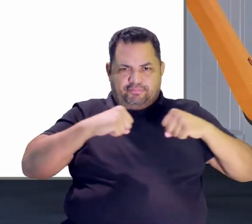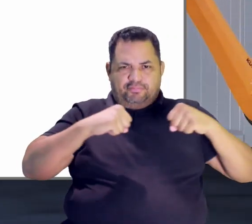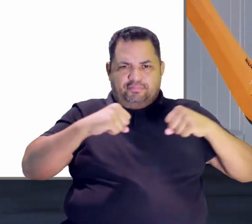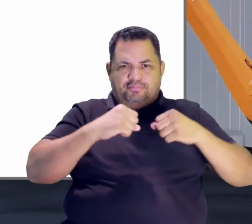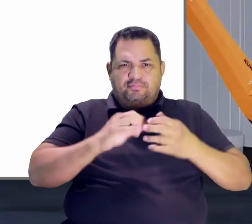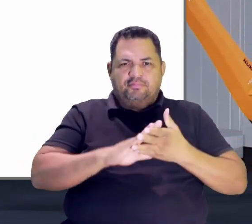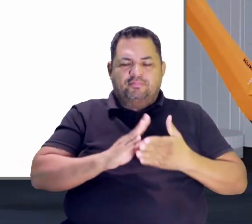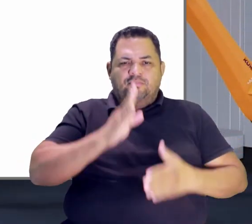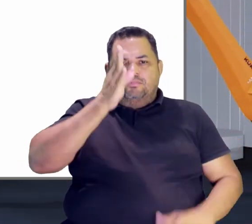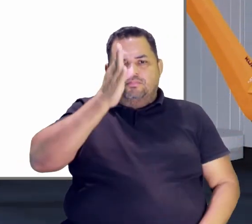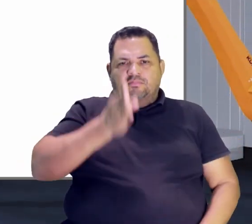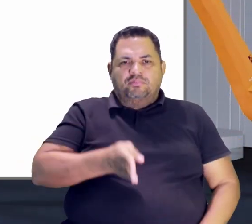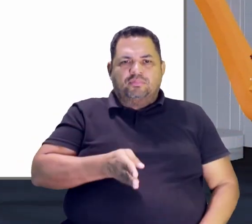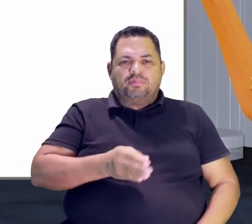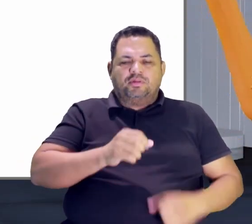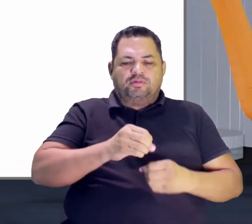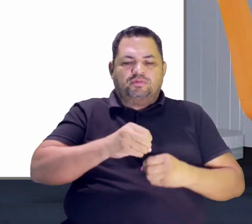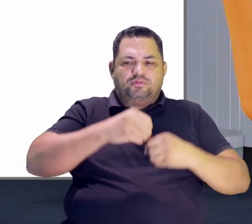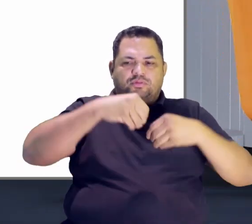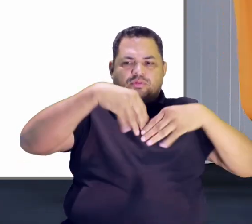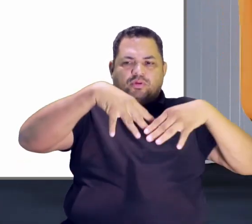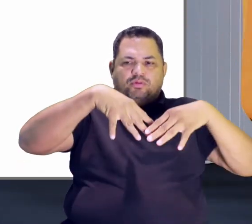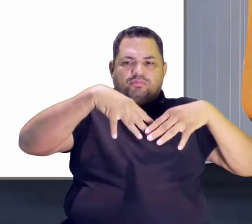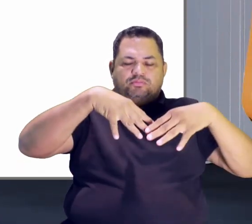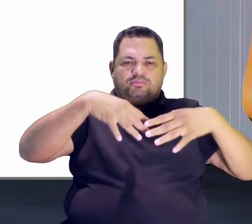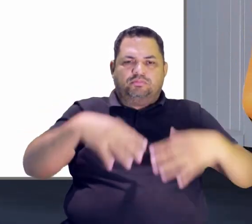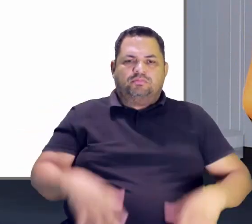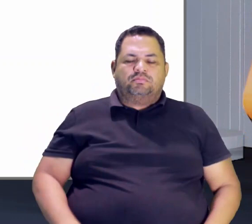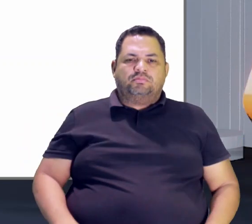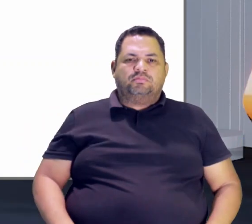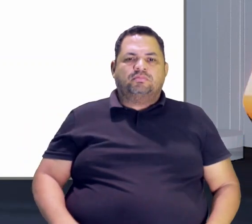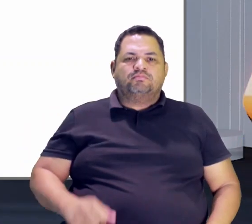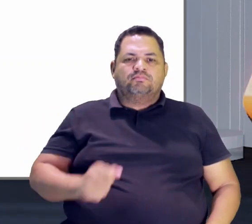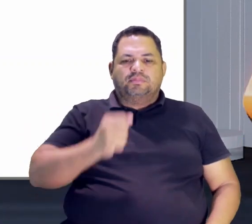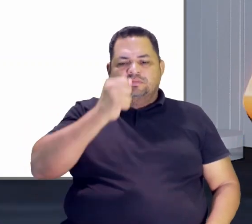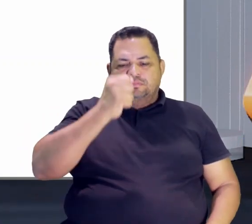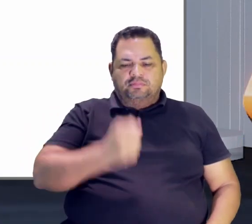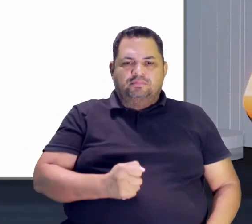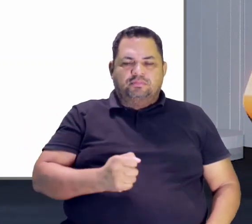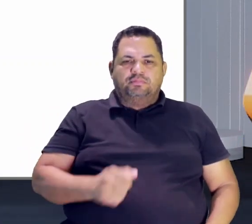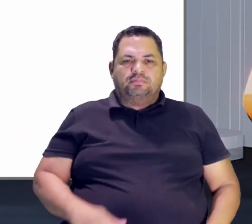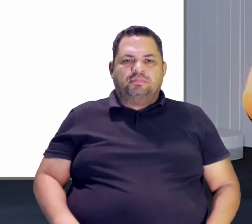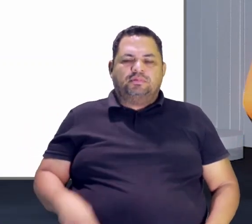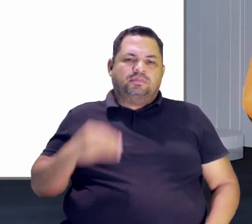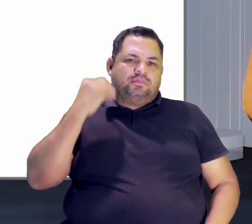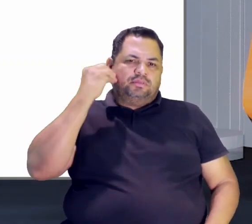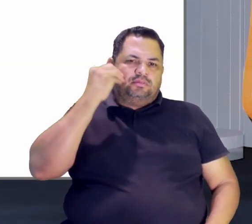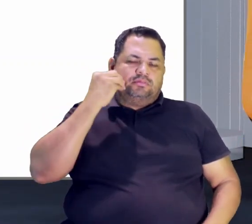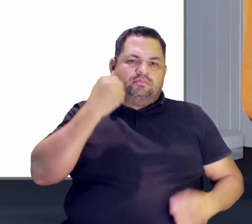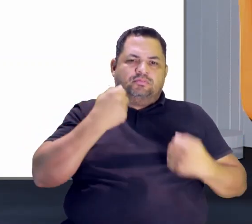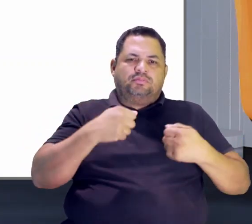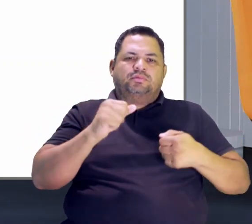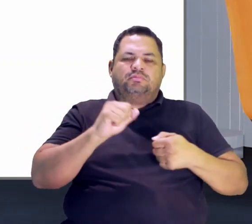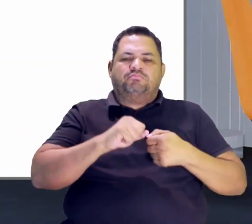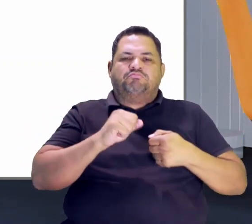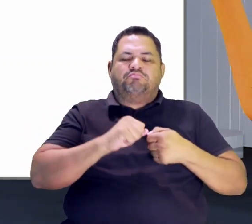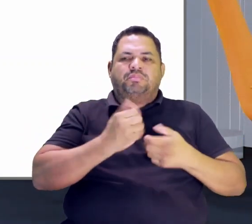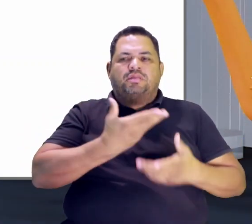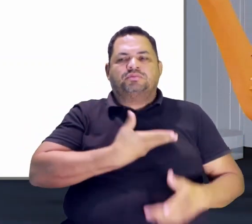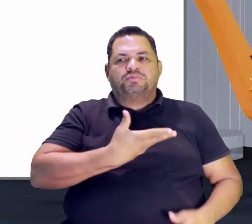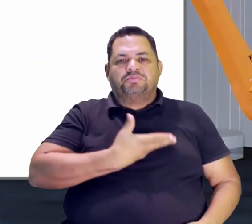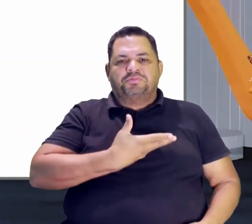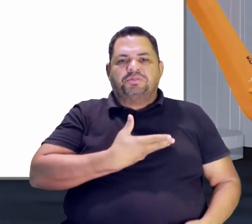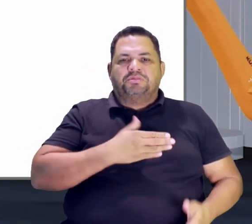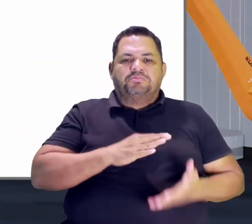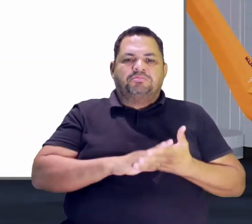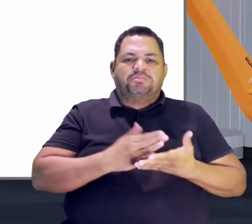a ação da gravidade, quando solta, ela simplesmente vai puxar. Esse é um experimento, pode fazer em casa, o colega, com seu